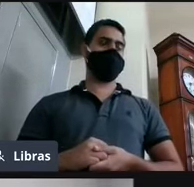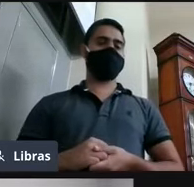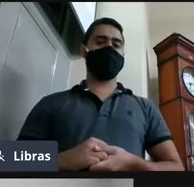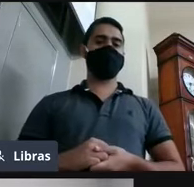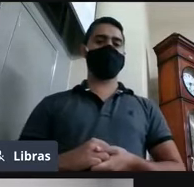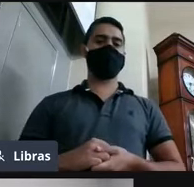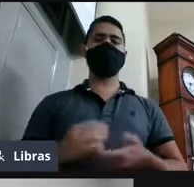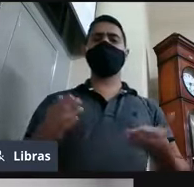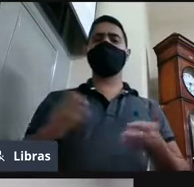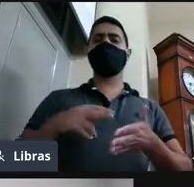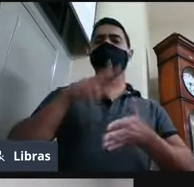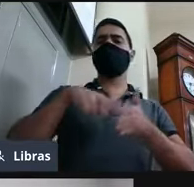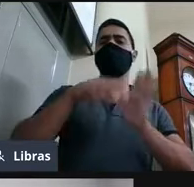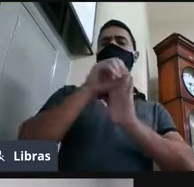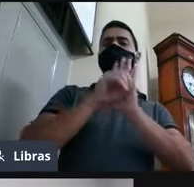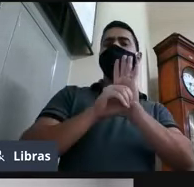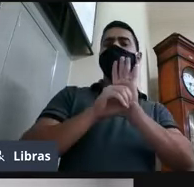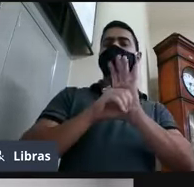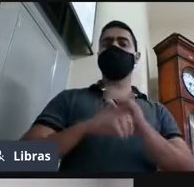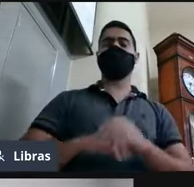leitura de ofícios.